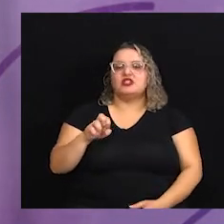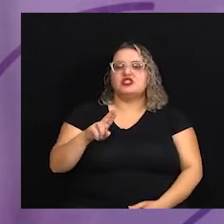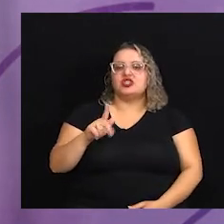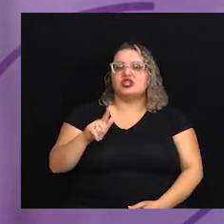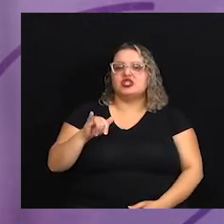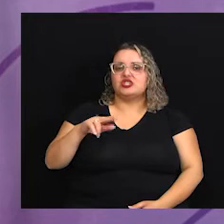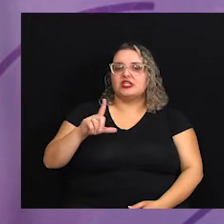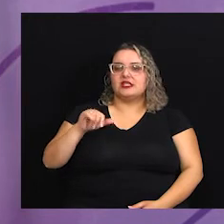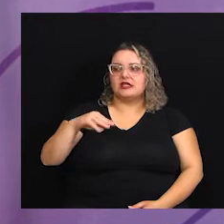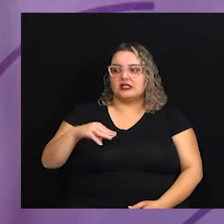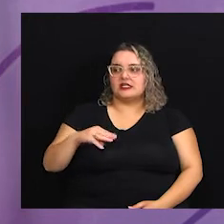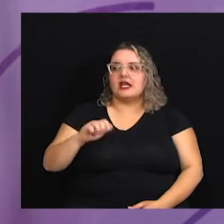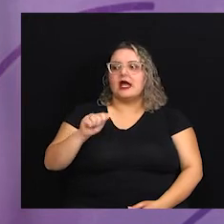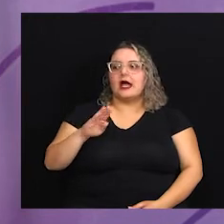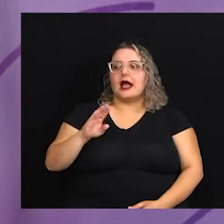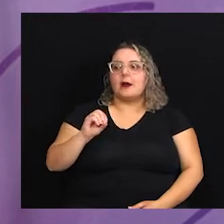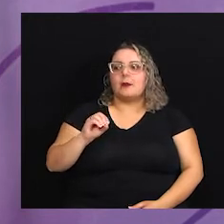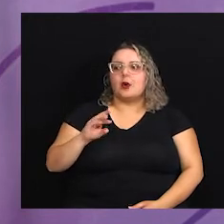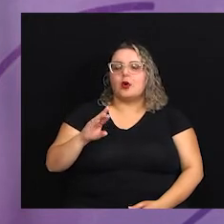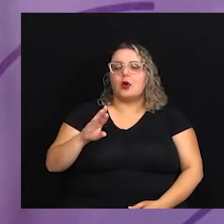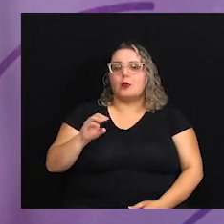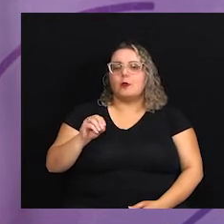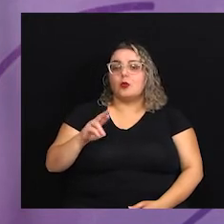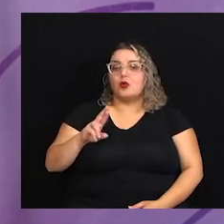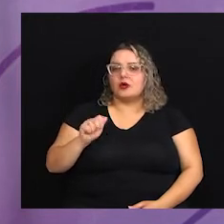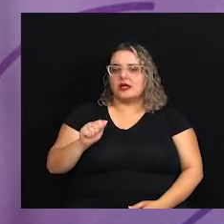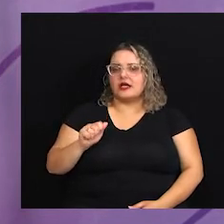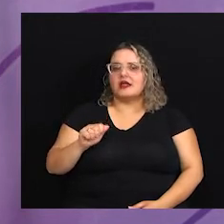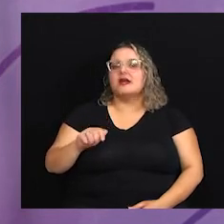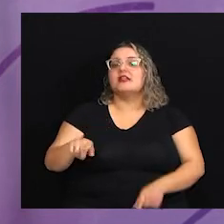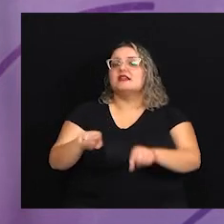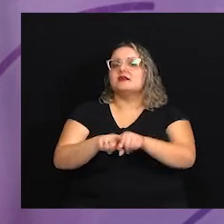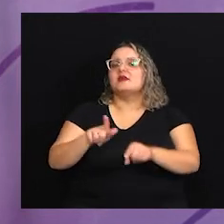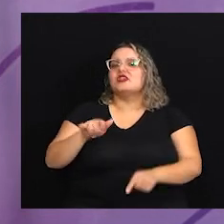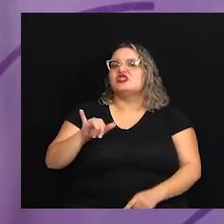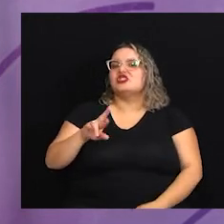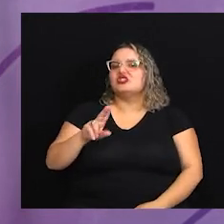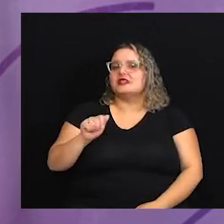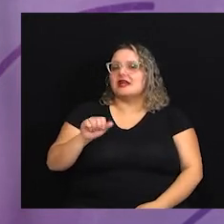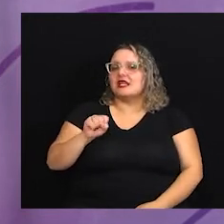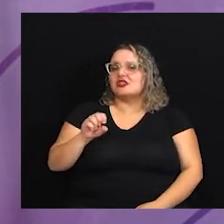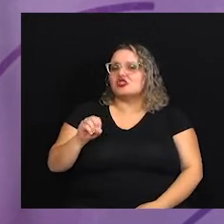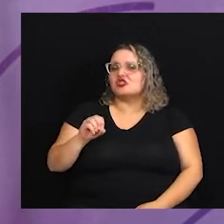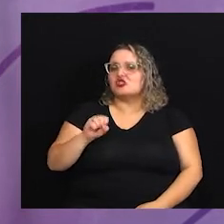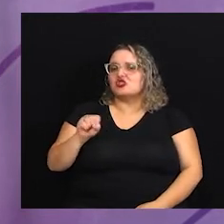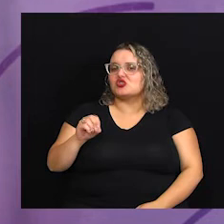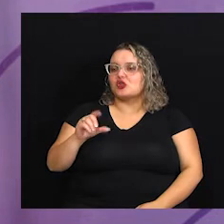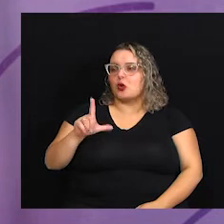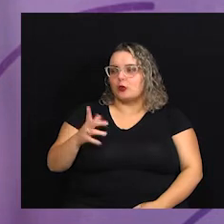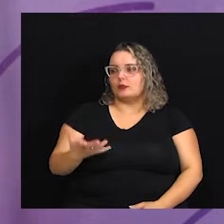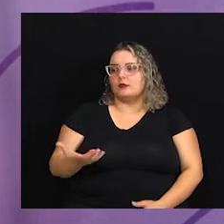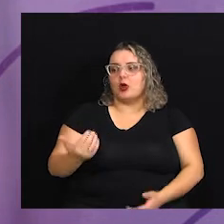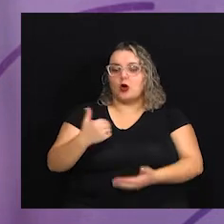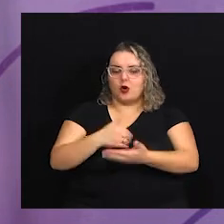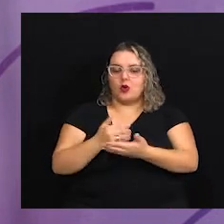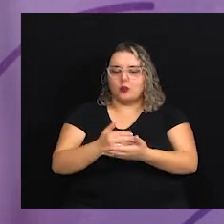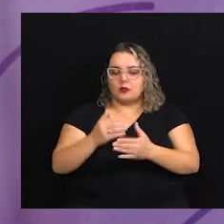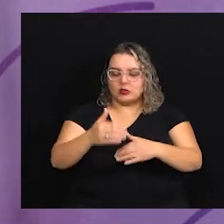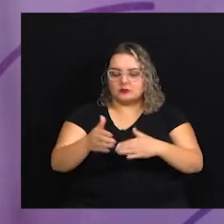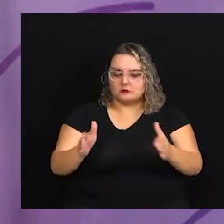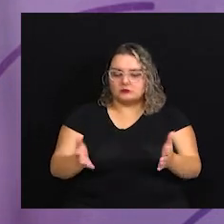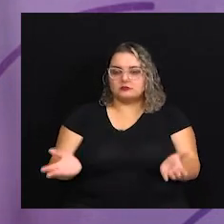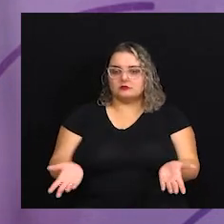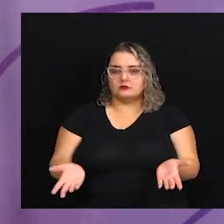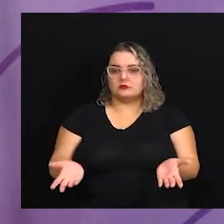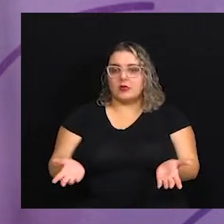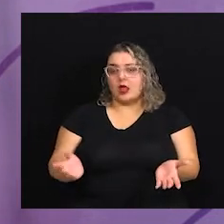chia, gergelim, abóbora e girassol. Então, pensa que fica é um pão bolo, tá? Nós